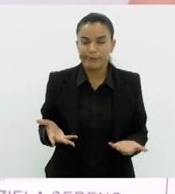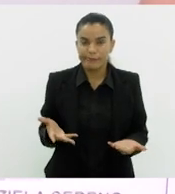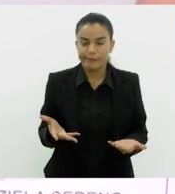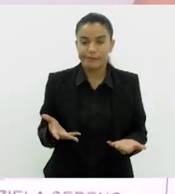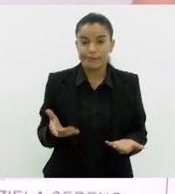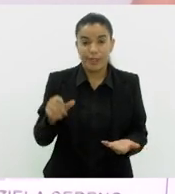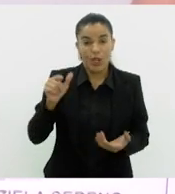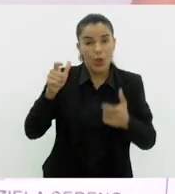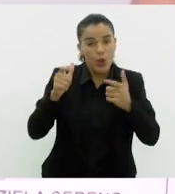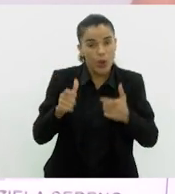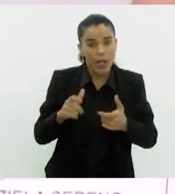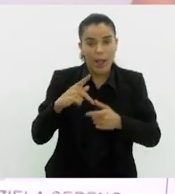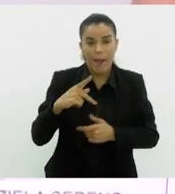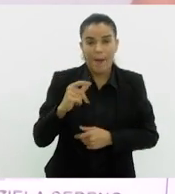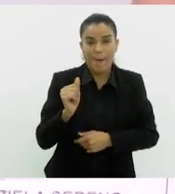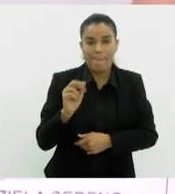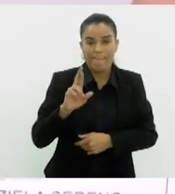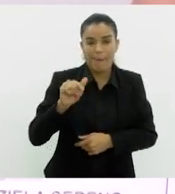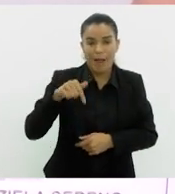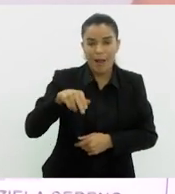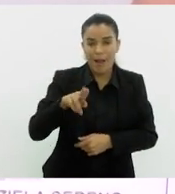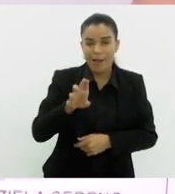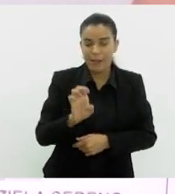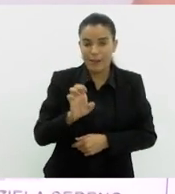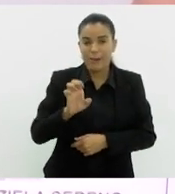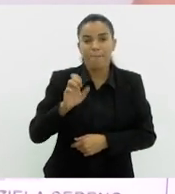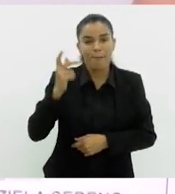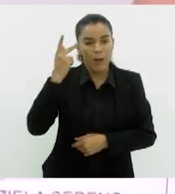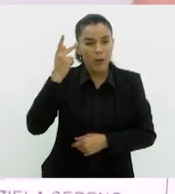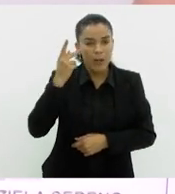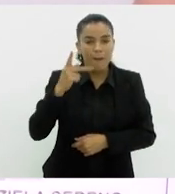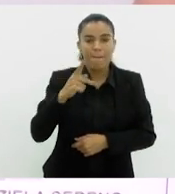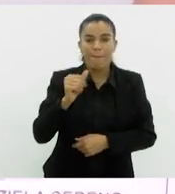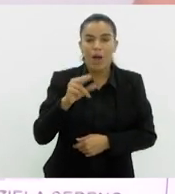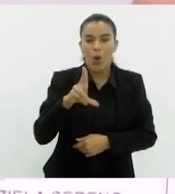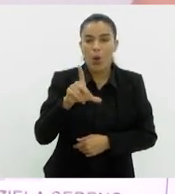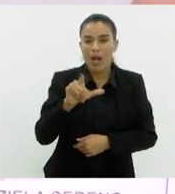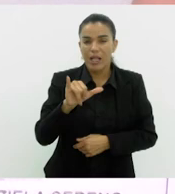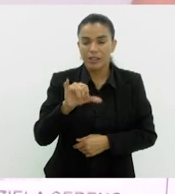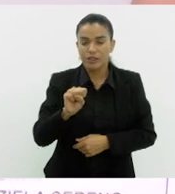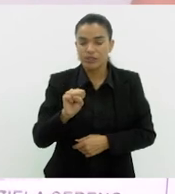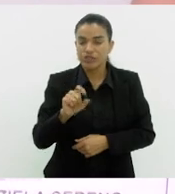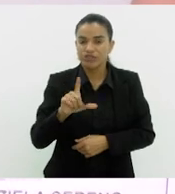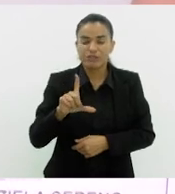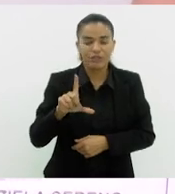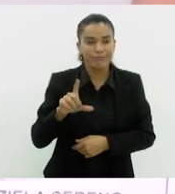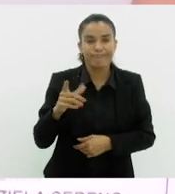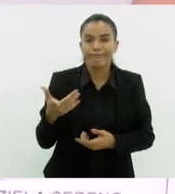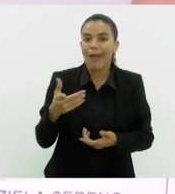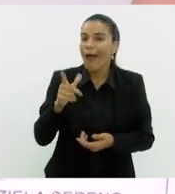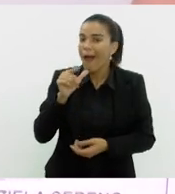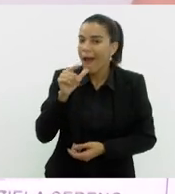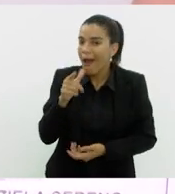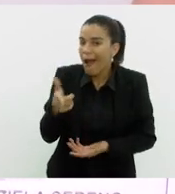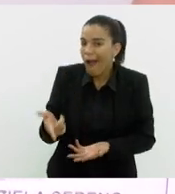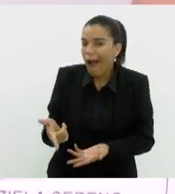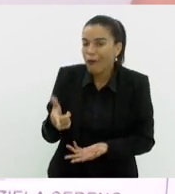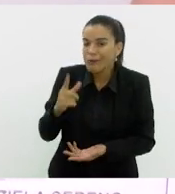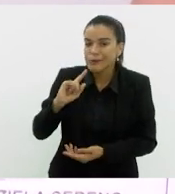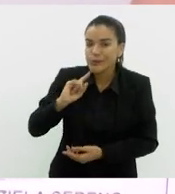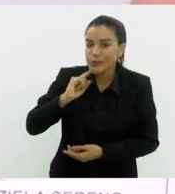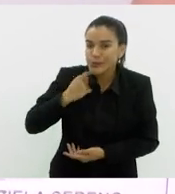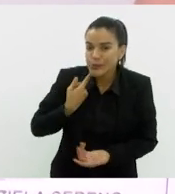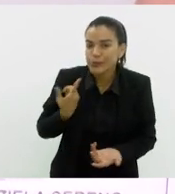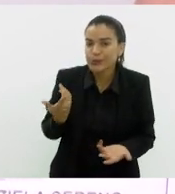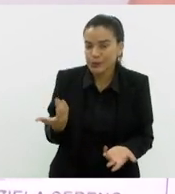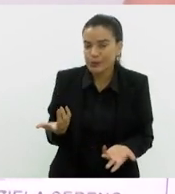Parque Paulista, mais de 90% da água que chega nos seus lares são de poços artesianos.